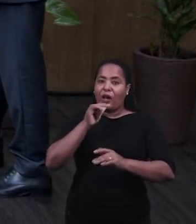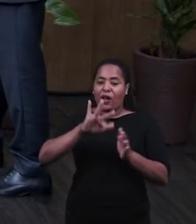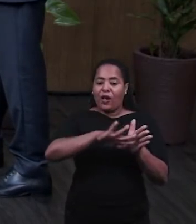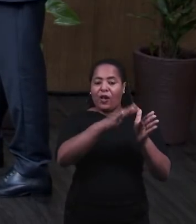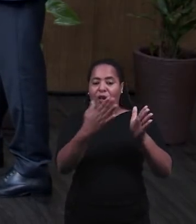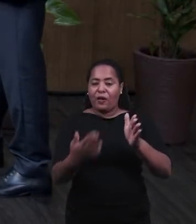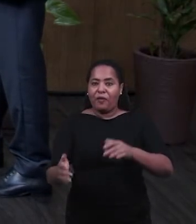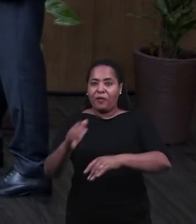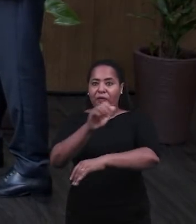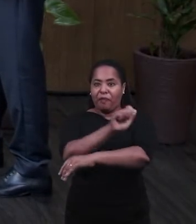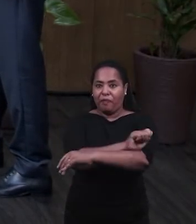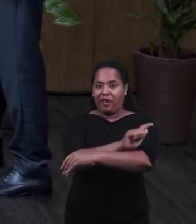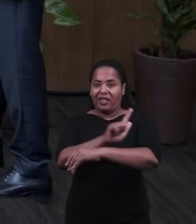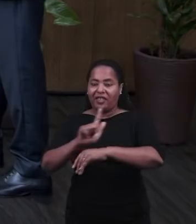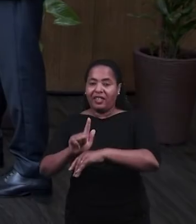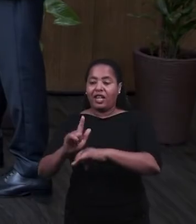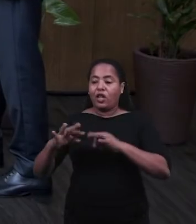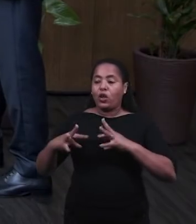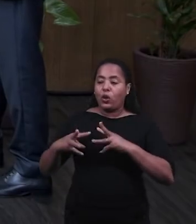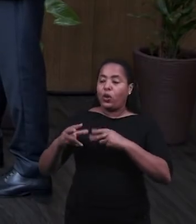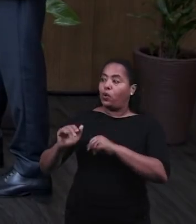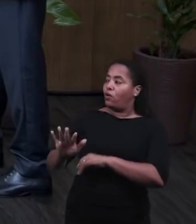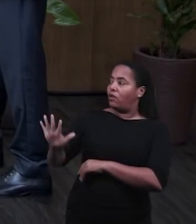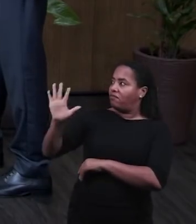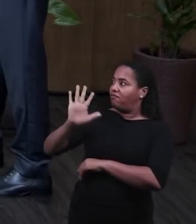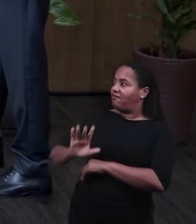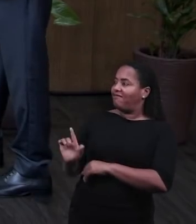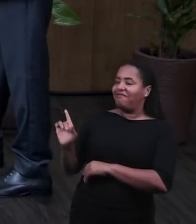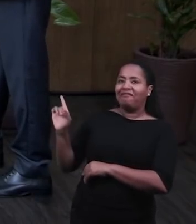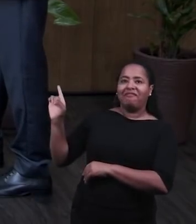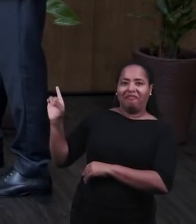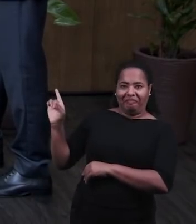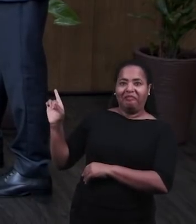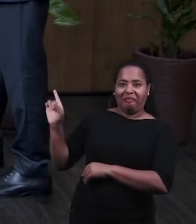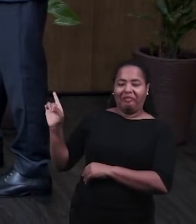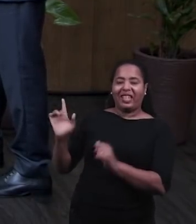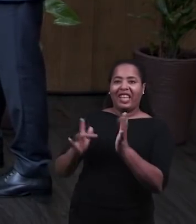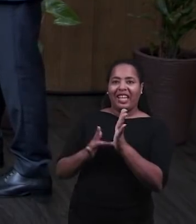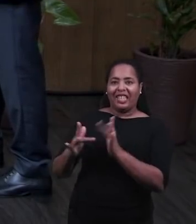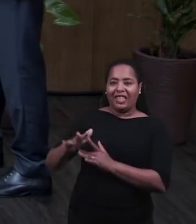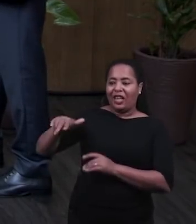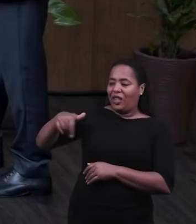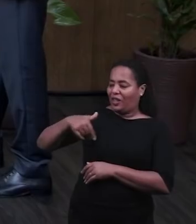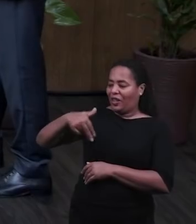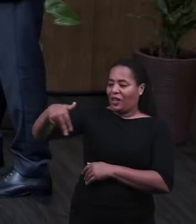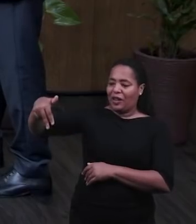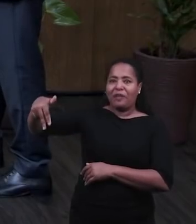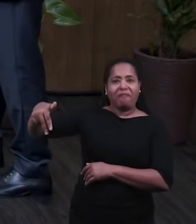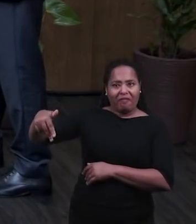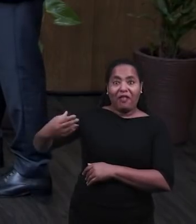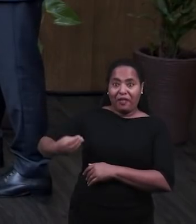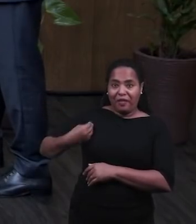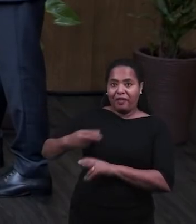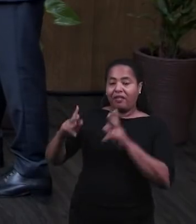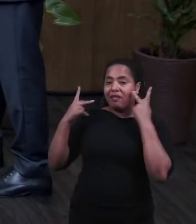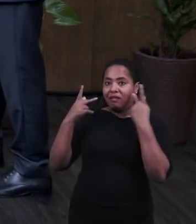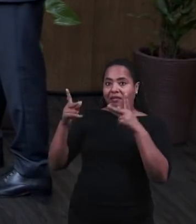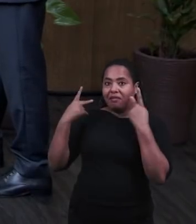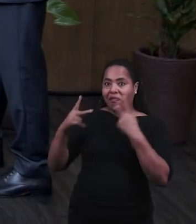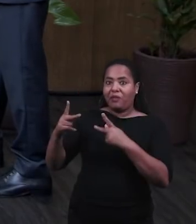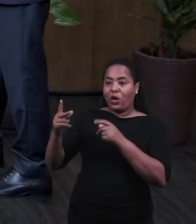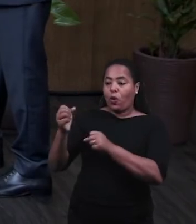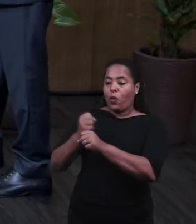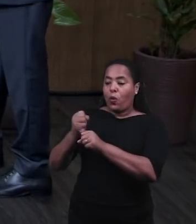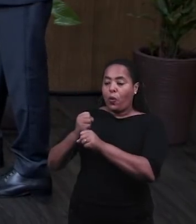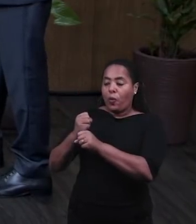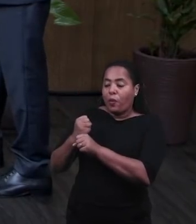toda essa área onde Jesus falou, ou caminhou, viveu, pregou durante os 3 anos.